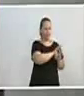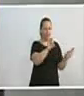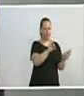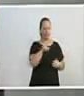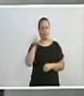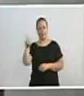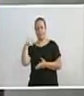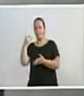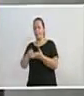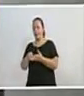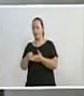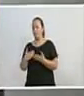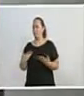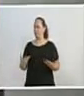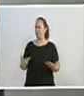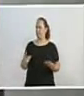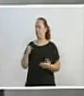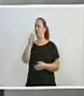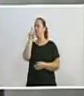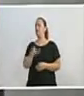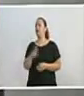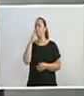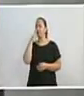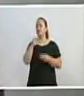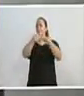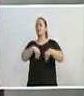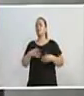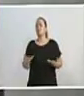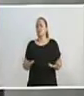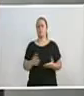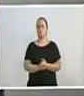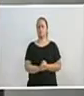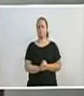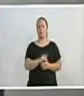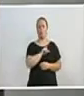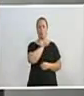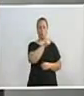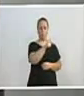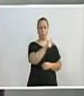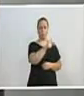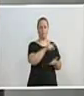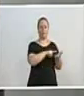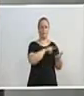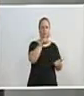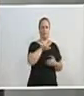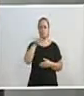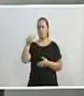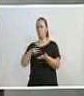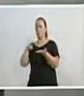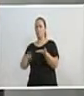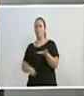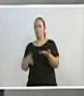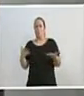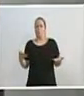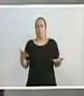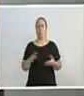financeiramente essas benesses que são merecidas. Porque hoje quem paga é quem não pode pegar. Hoje quem